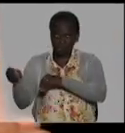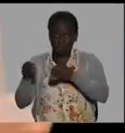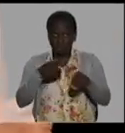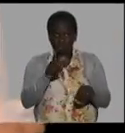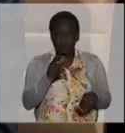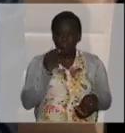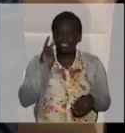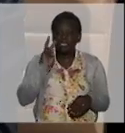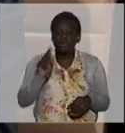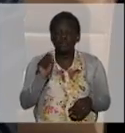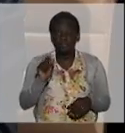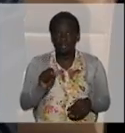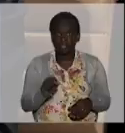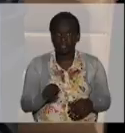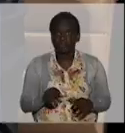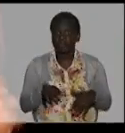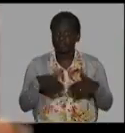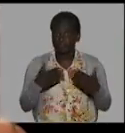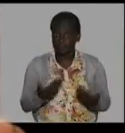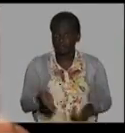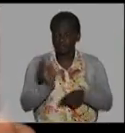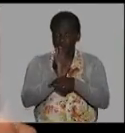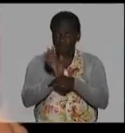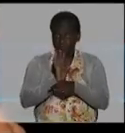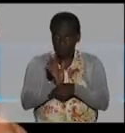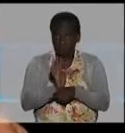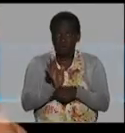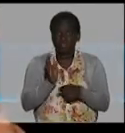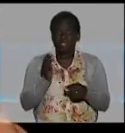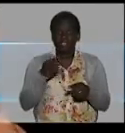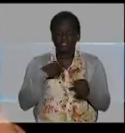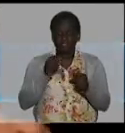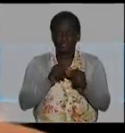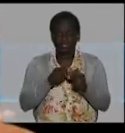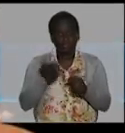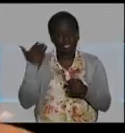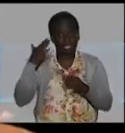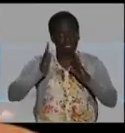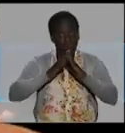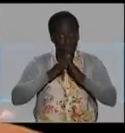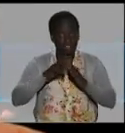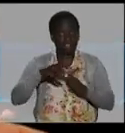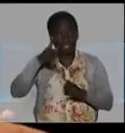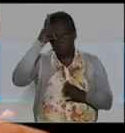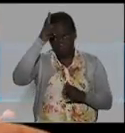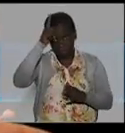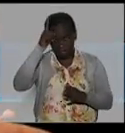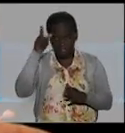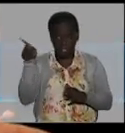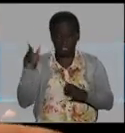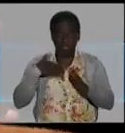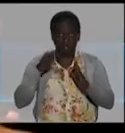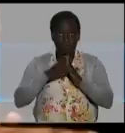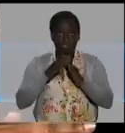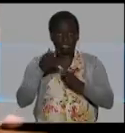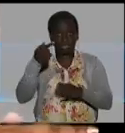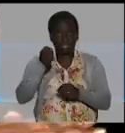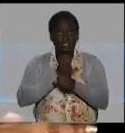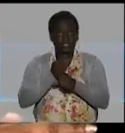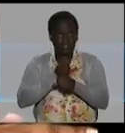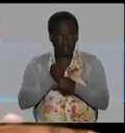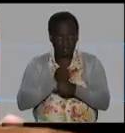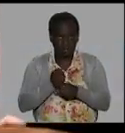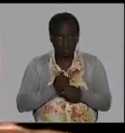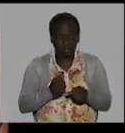E qual é o olhar? Então, esse filme eu fiz quando eu morava ainda na Alemanha, né? Eu morei na Alemanha durante